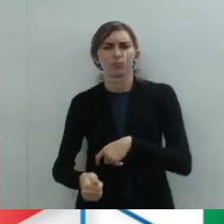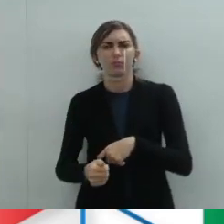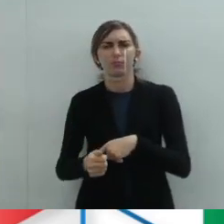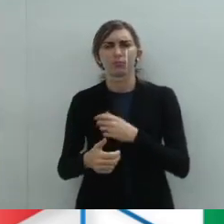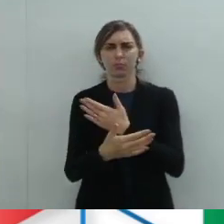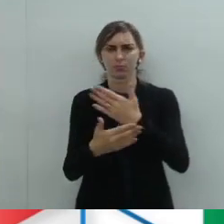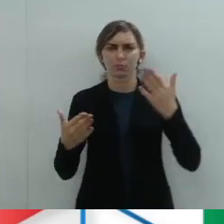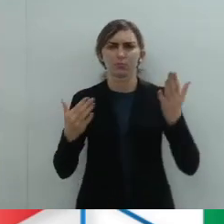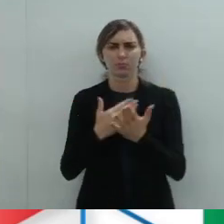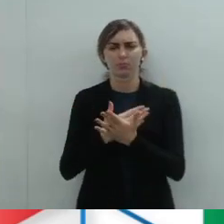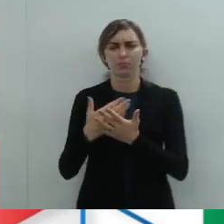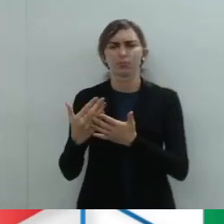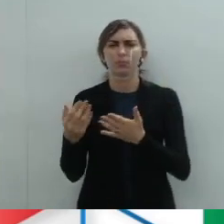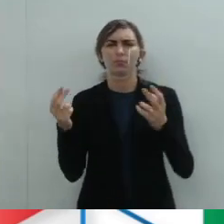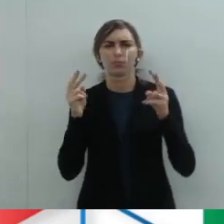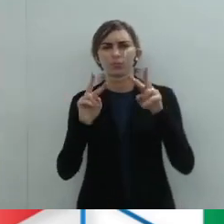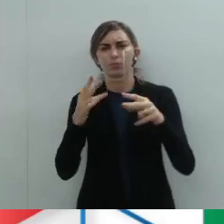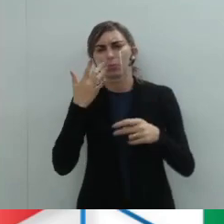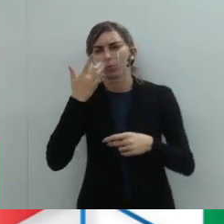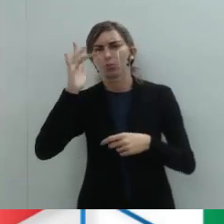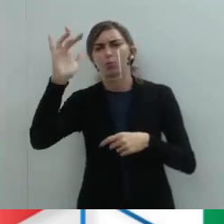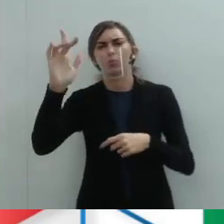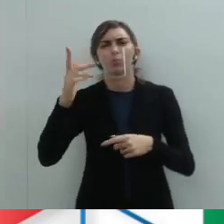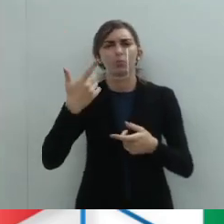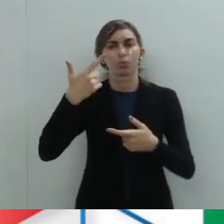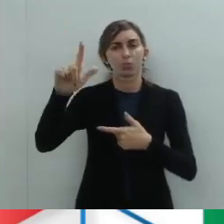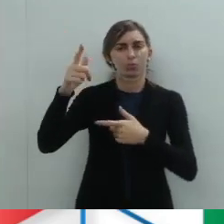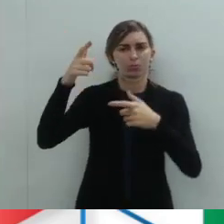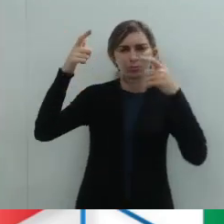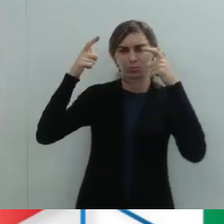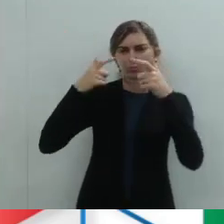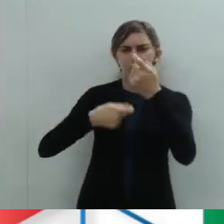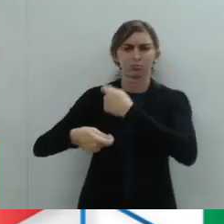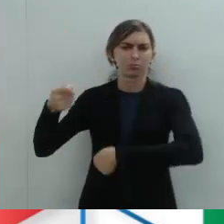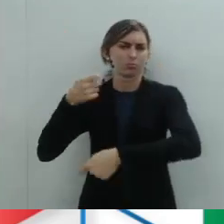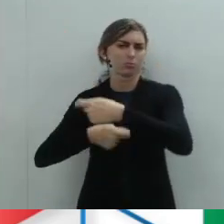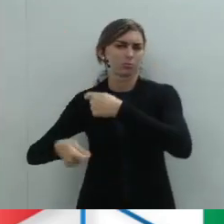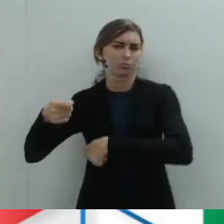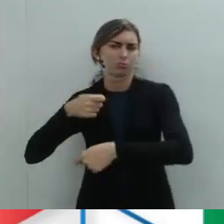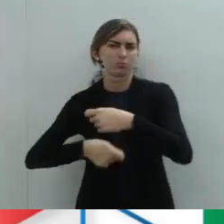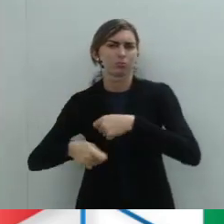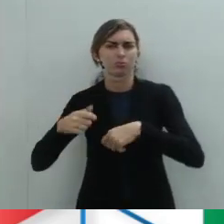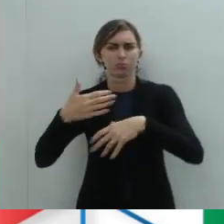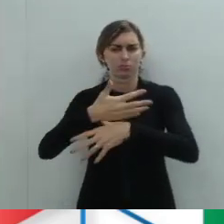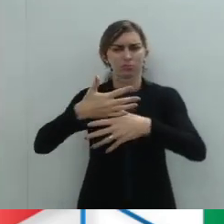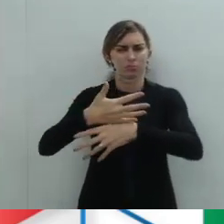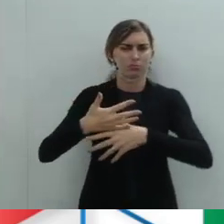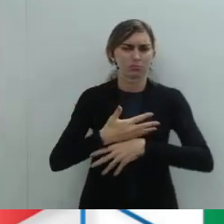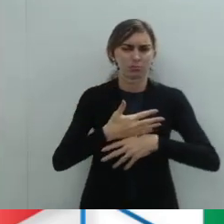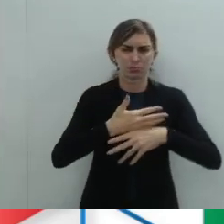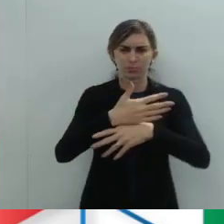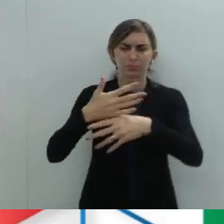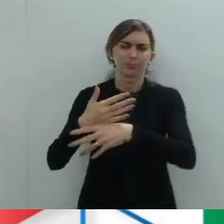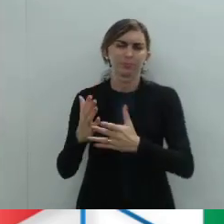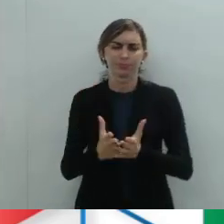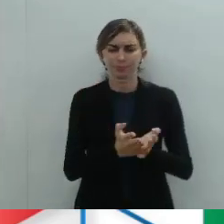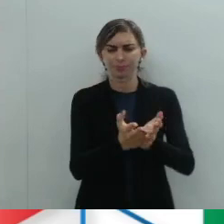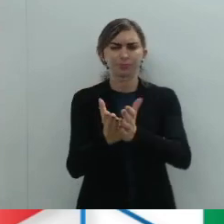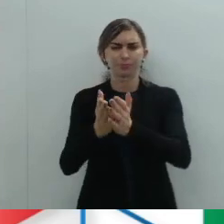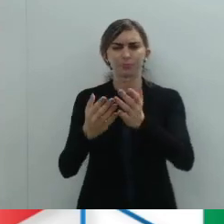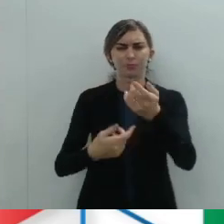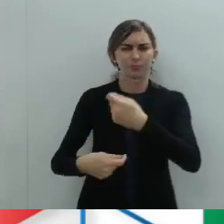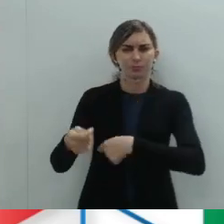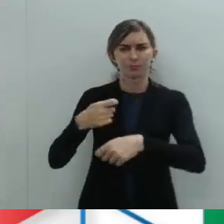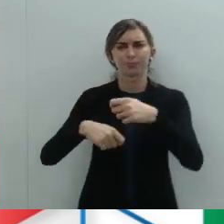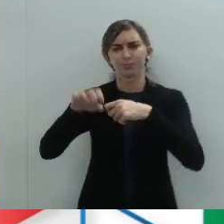eles comercializavam ouro com os outros reinos africanos, cidades do Mediterrâneo, cujos mercadores levavam